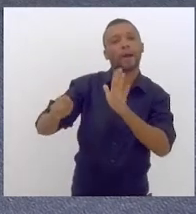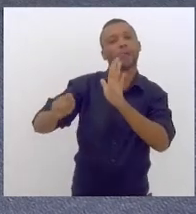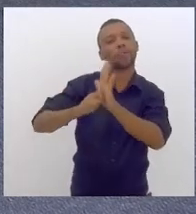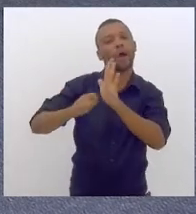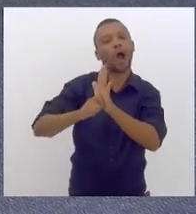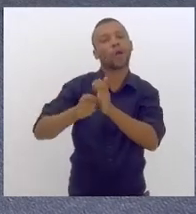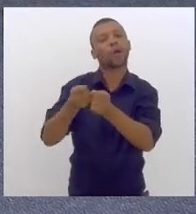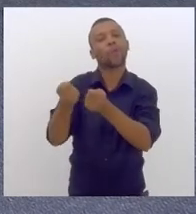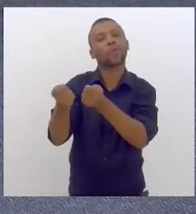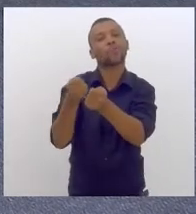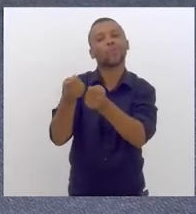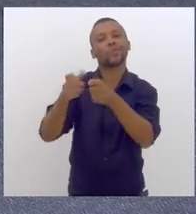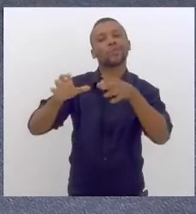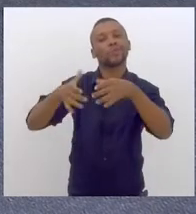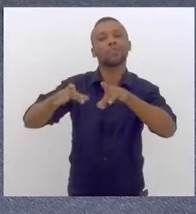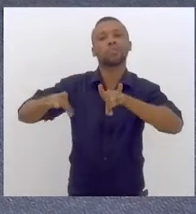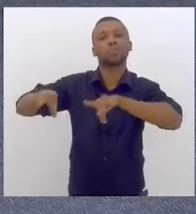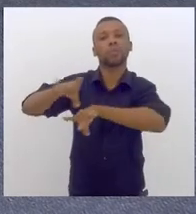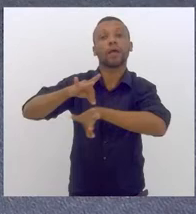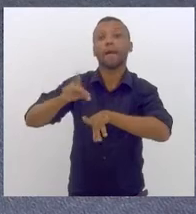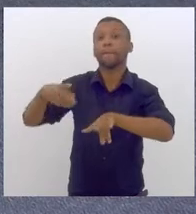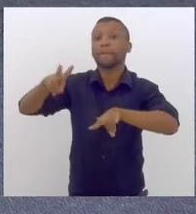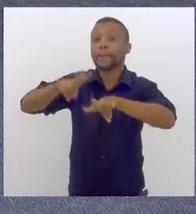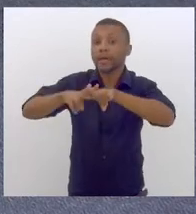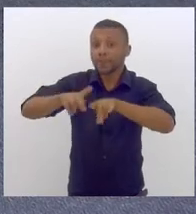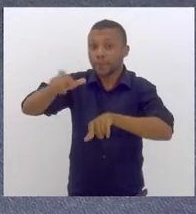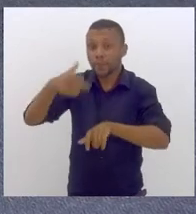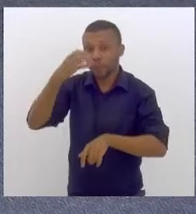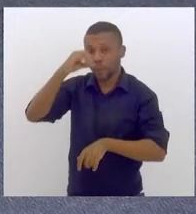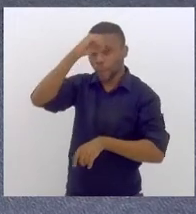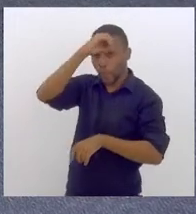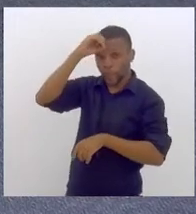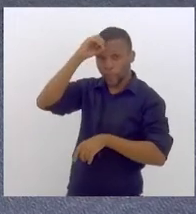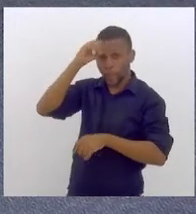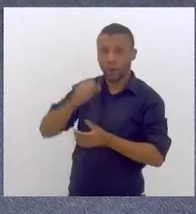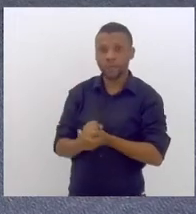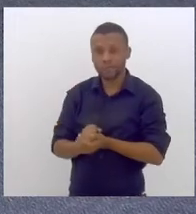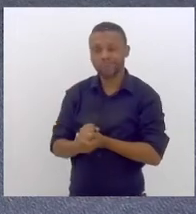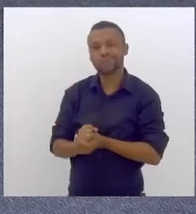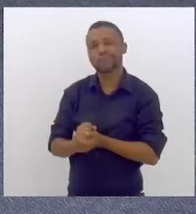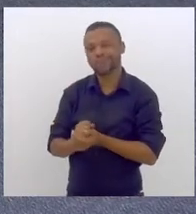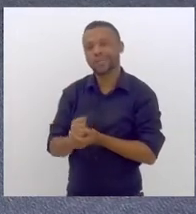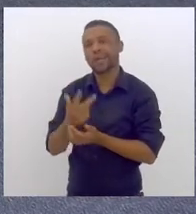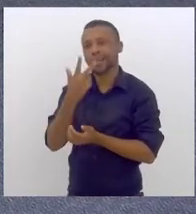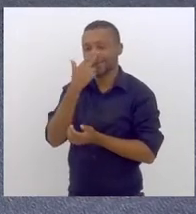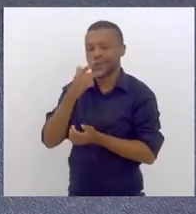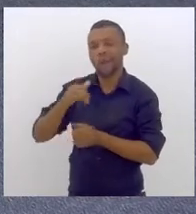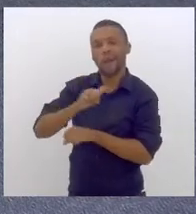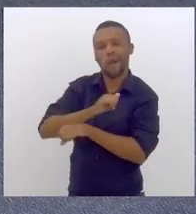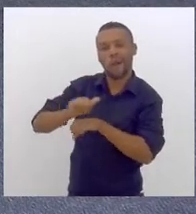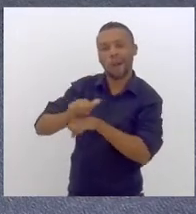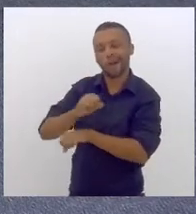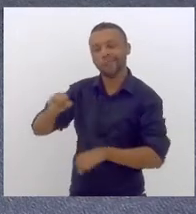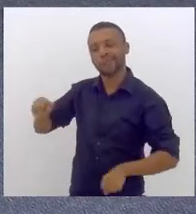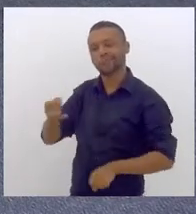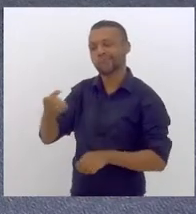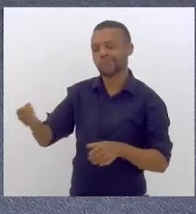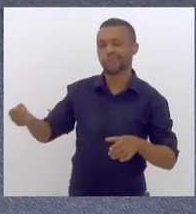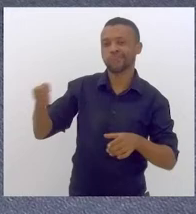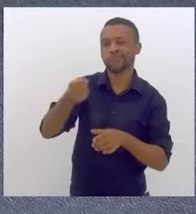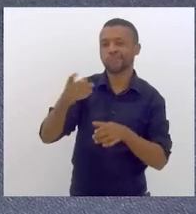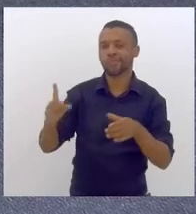gangues, se prende gente que não deveria estar presa e acaba servindo de massa de recrutamento para essas gangues que lá de